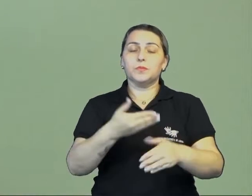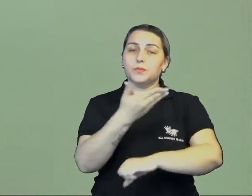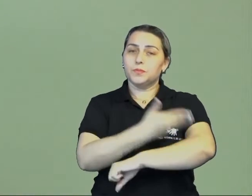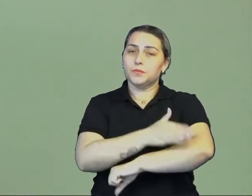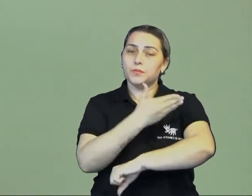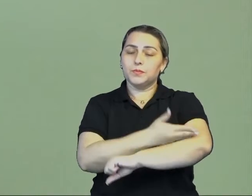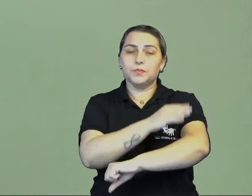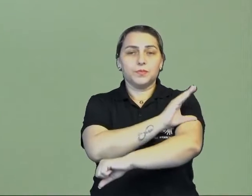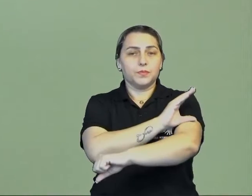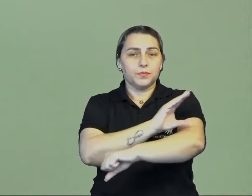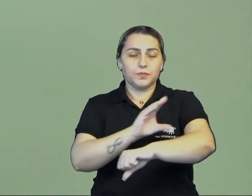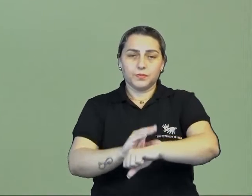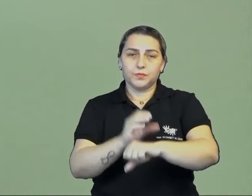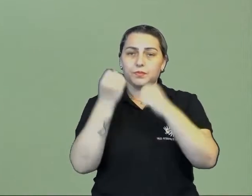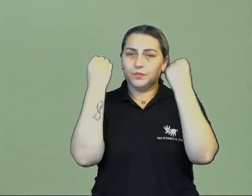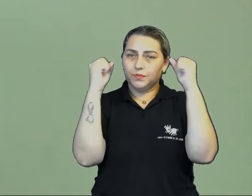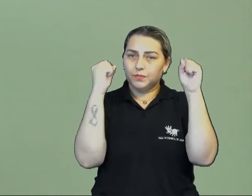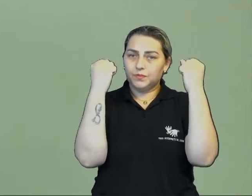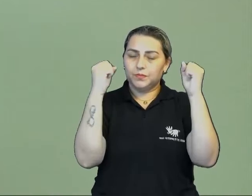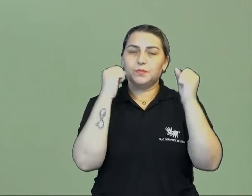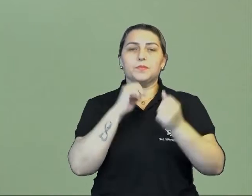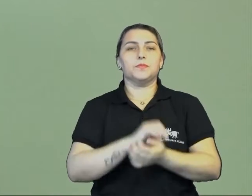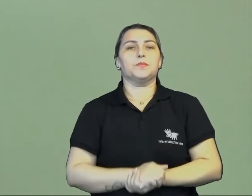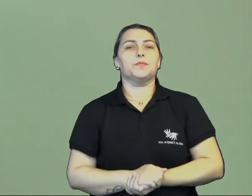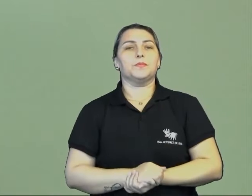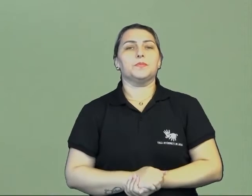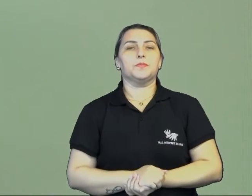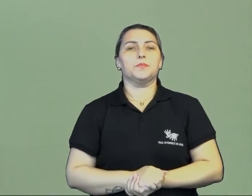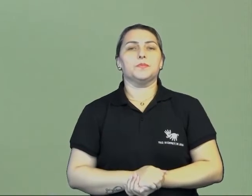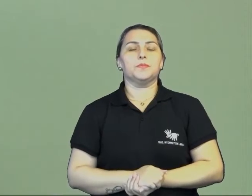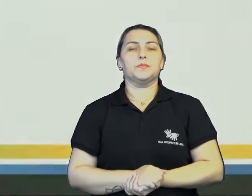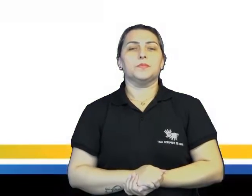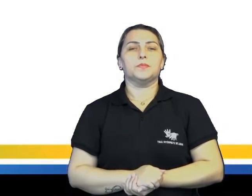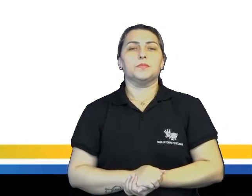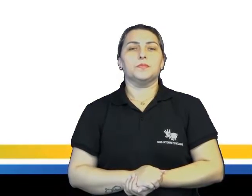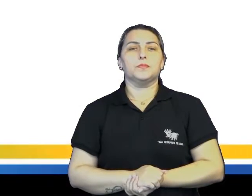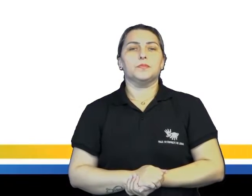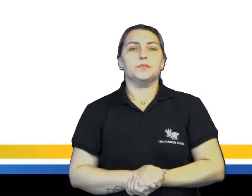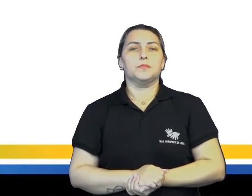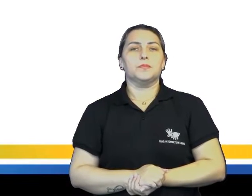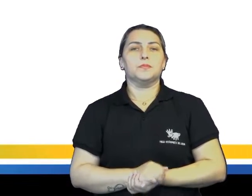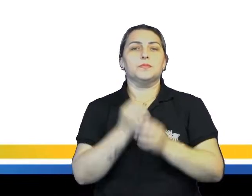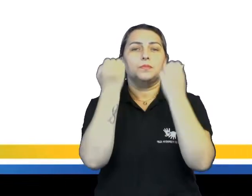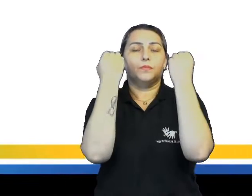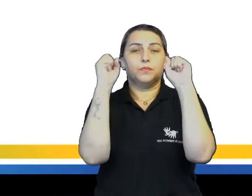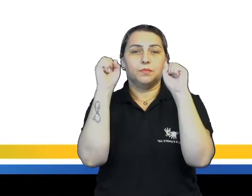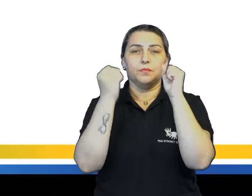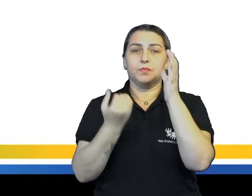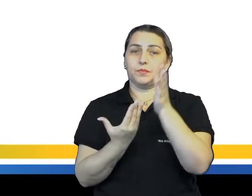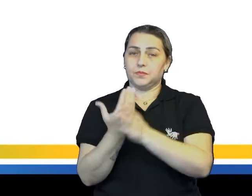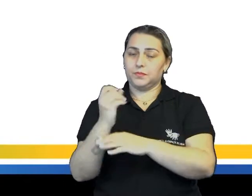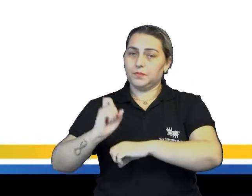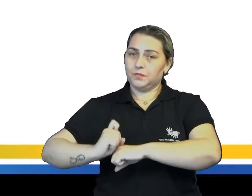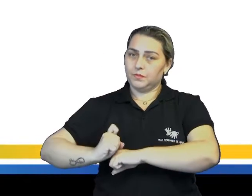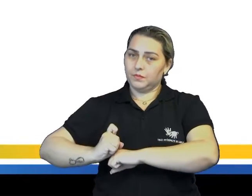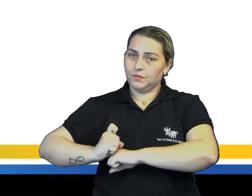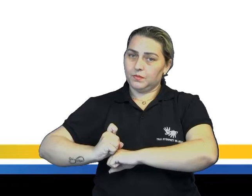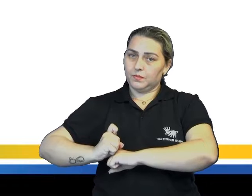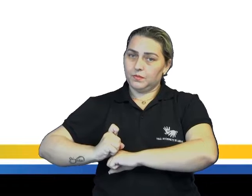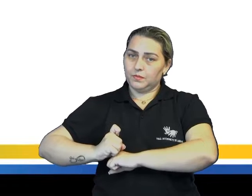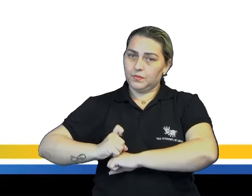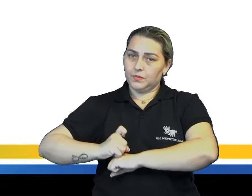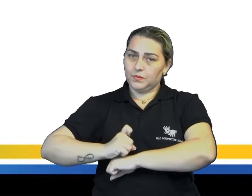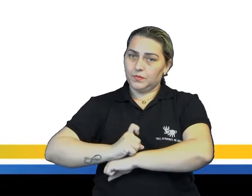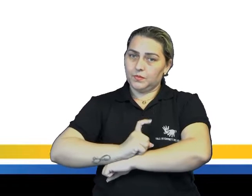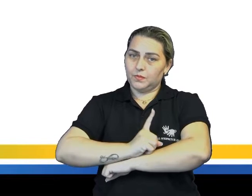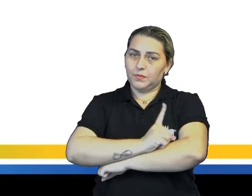de cultura na educação física. Deu de entender? Se não entendeu, vamos entender agora. Vamos lá. Atividade física, origens. Ao rever a